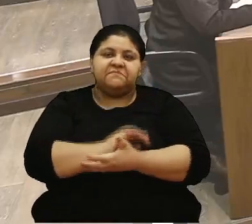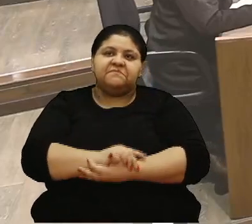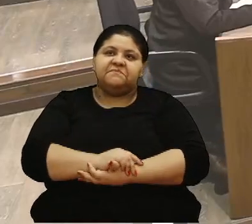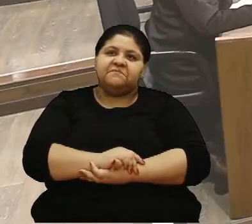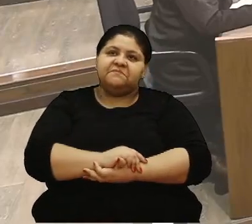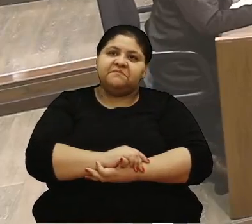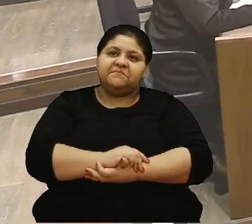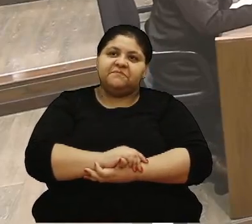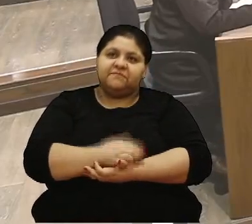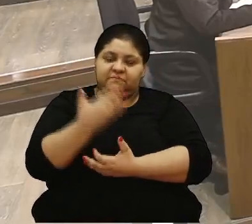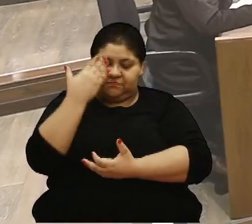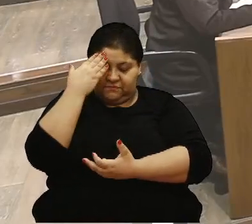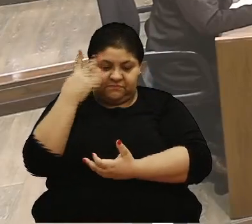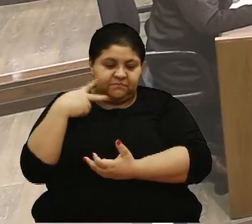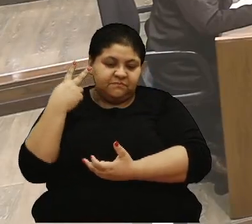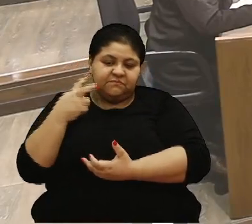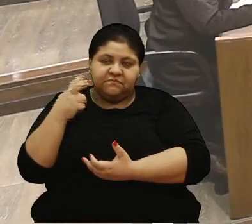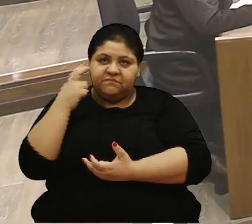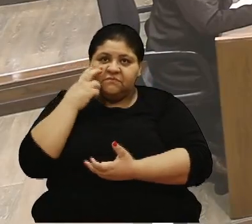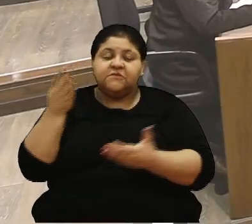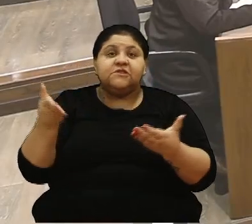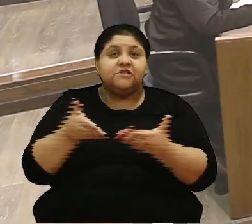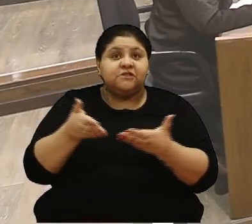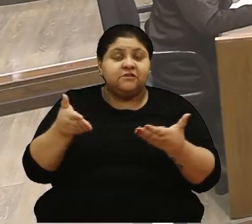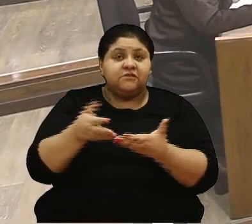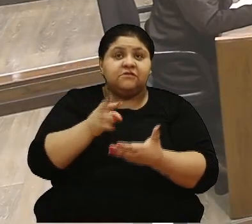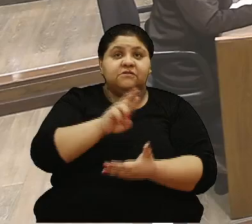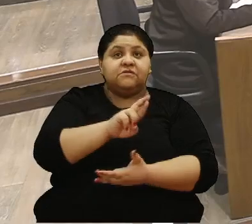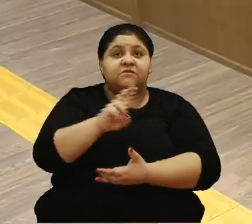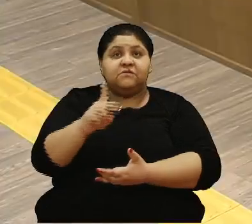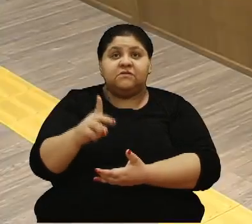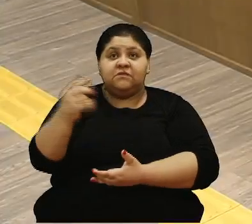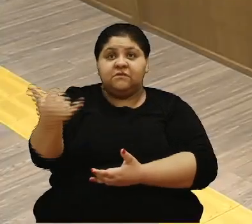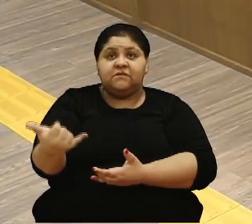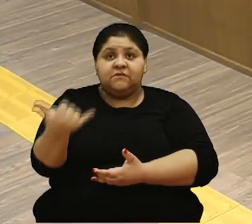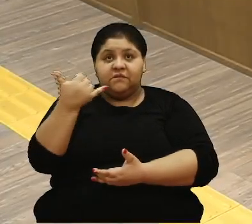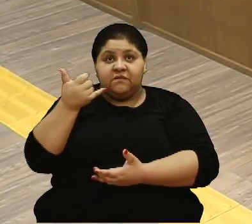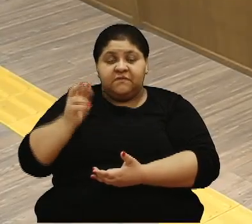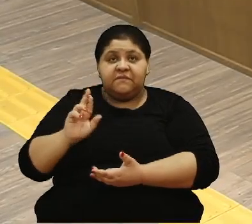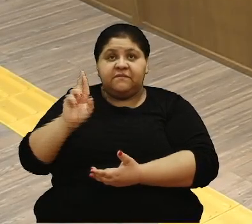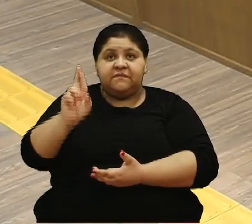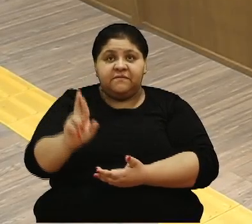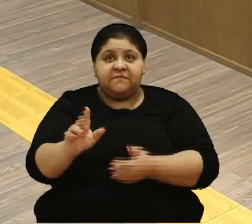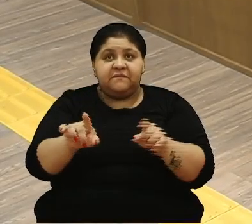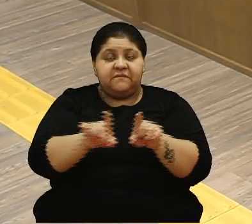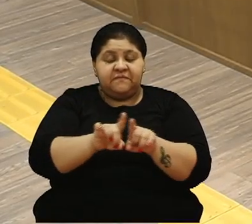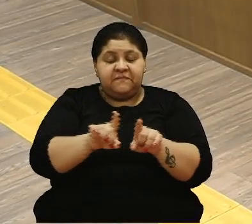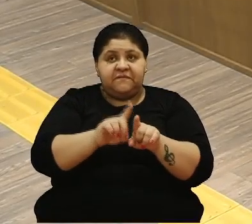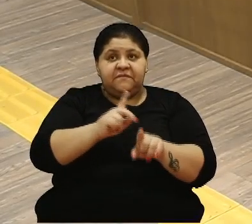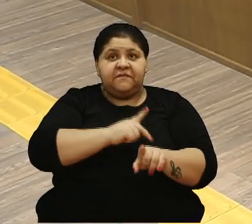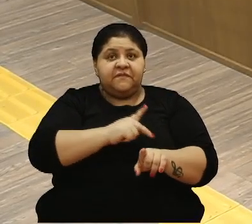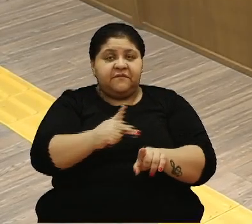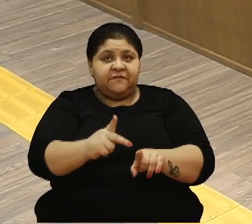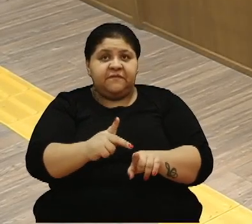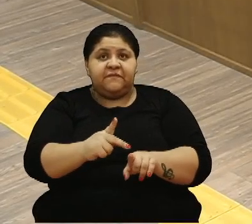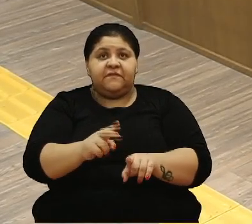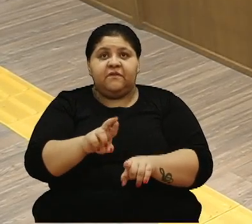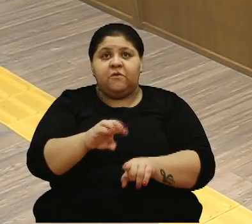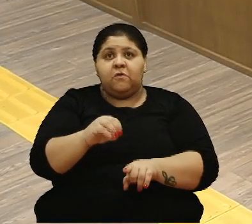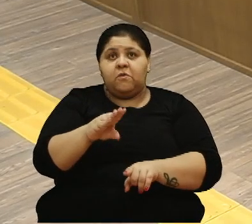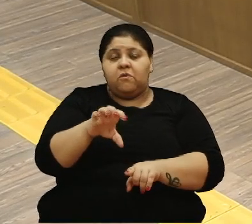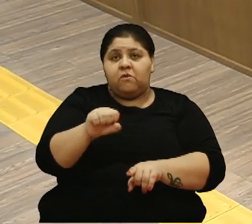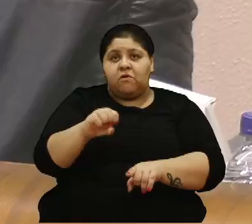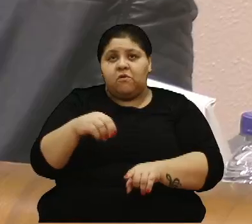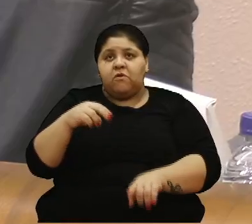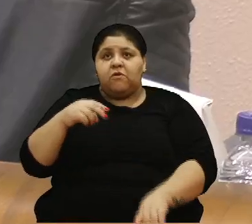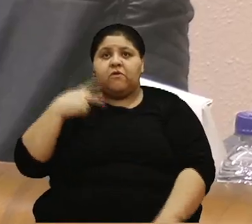Obrigado, vereador Sandro Fantinel. Agora, a nossa RP aqui me trouxe as representações. Além do presidente, inspetor Robson, tem também o